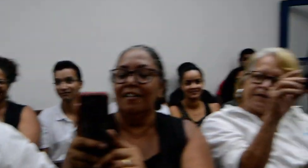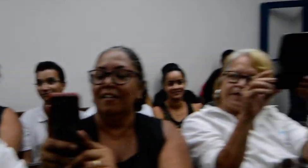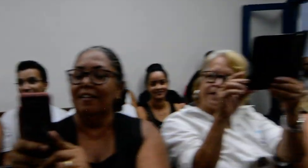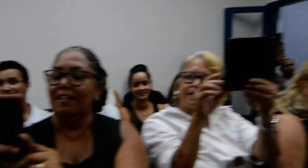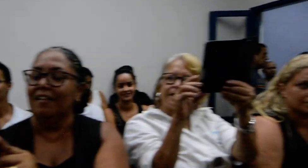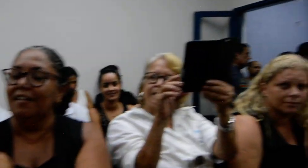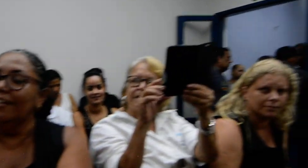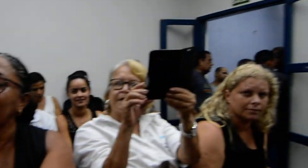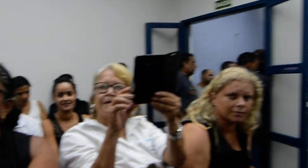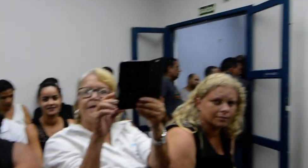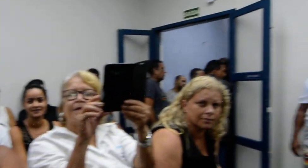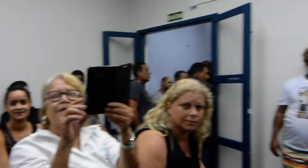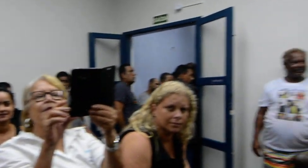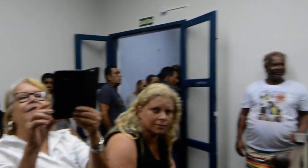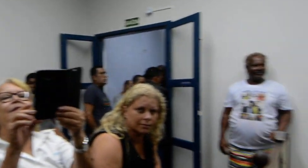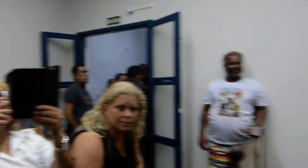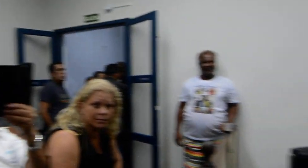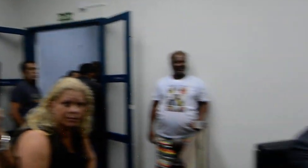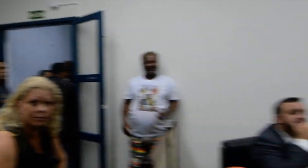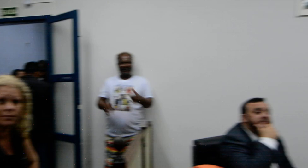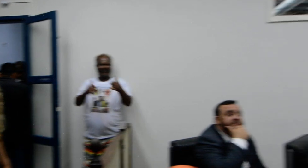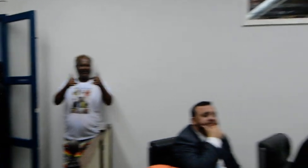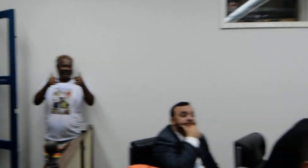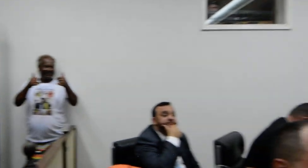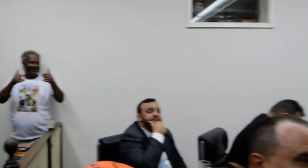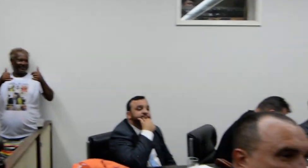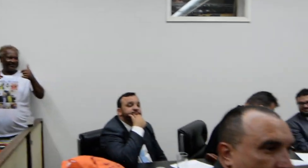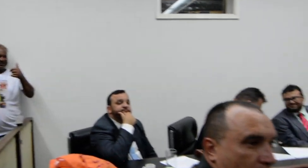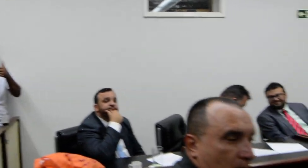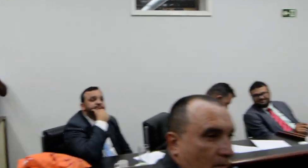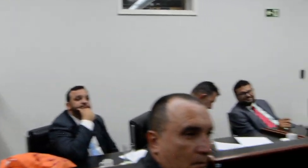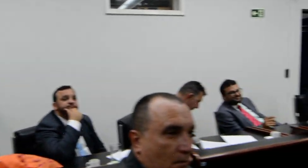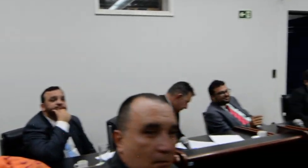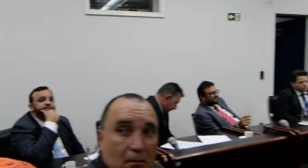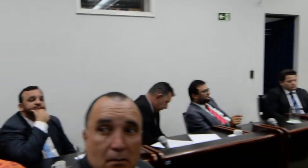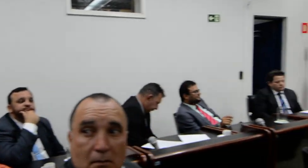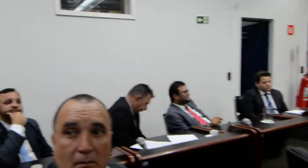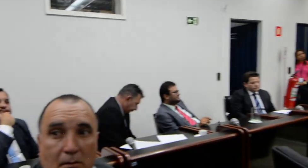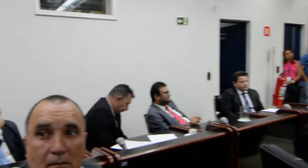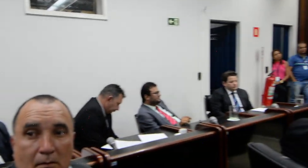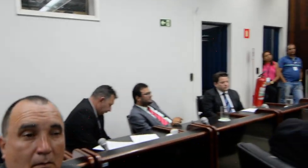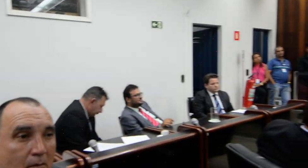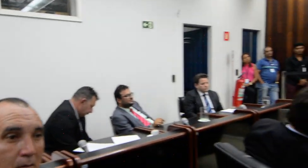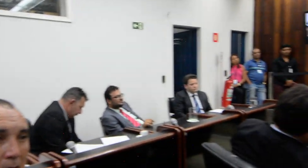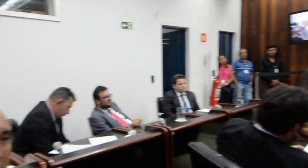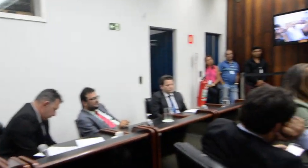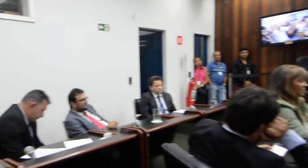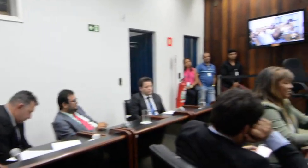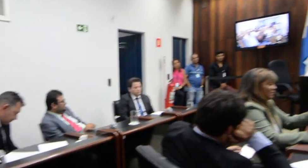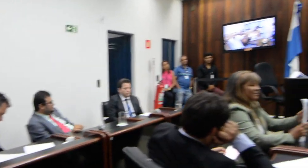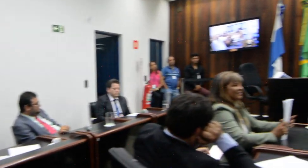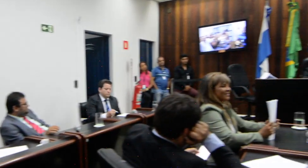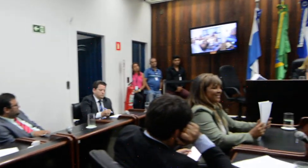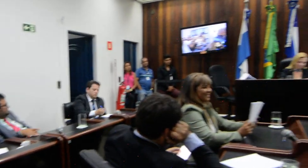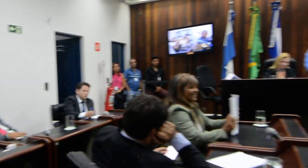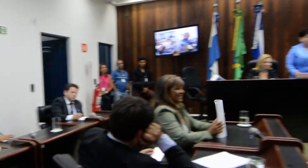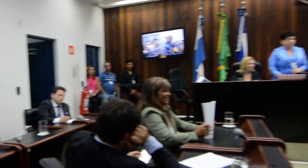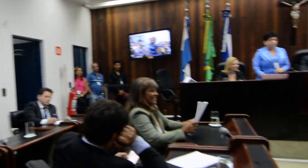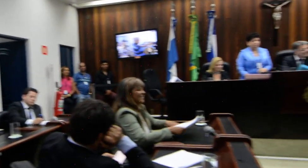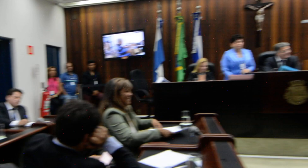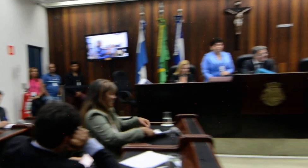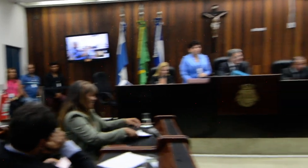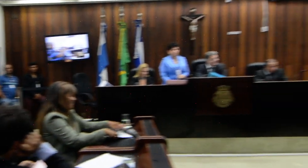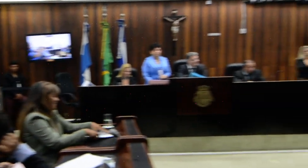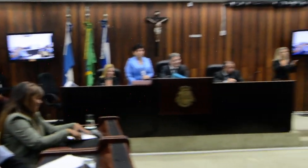Só para dar parabéns a vocês, mais do que merecido. Tem um ditado antigo, senhor presidente: água mole, pedra dura, tanto bate até que